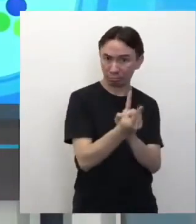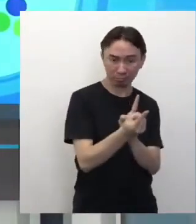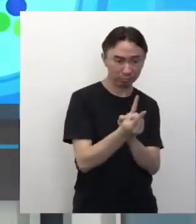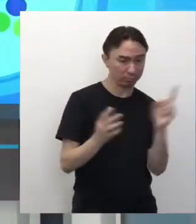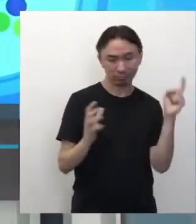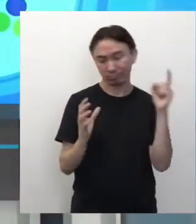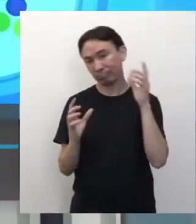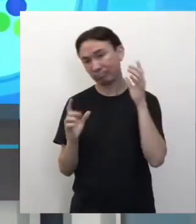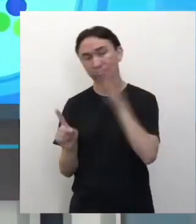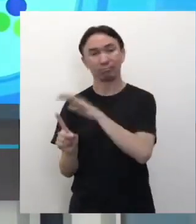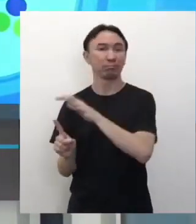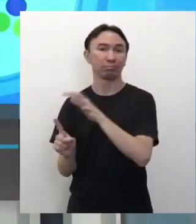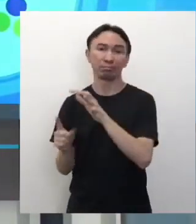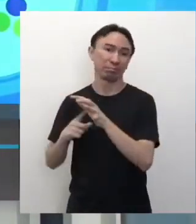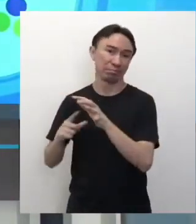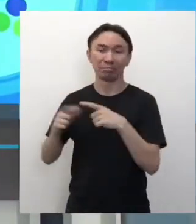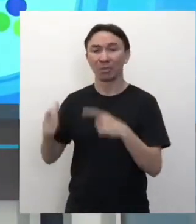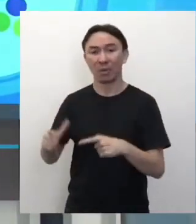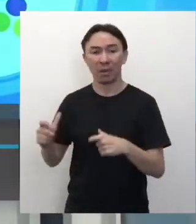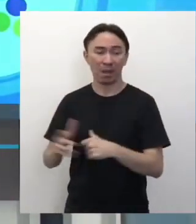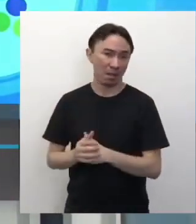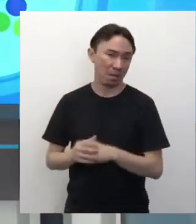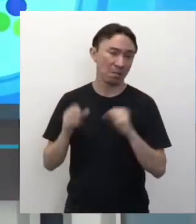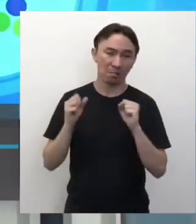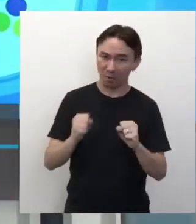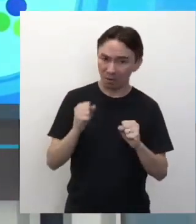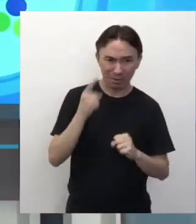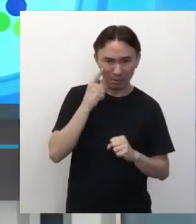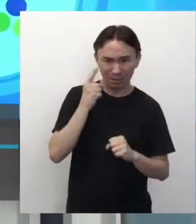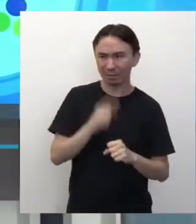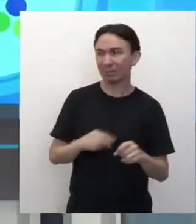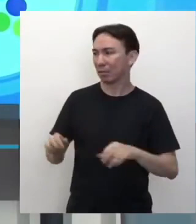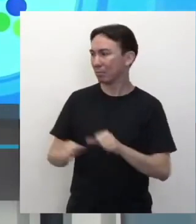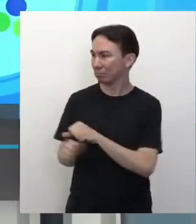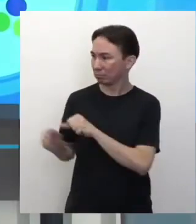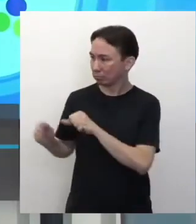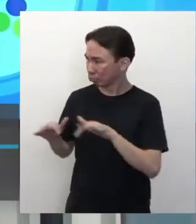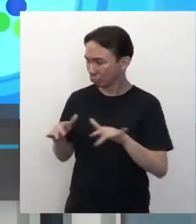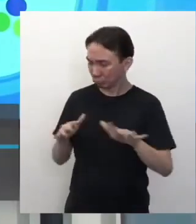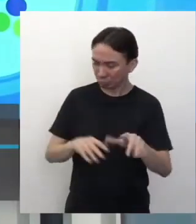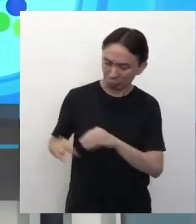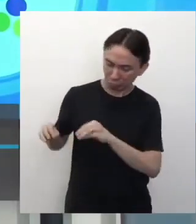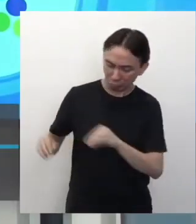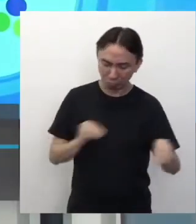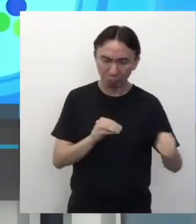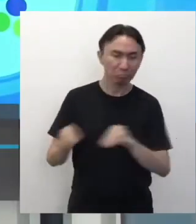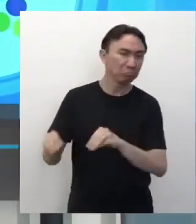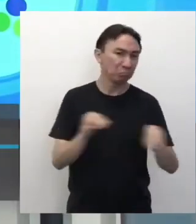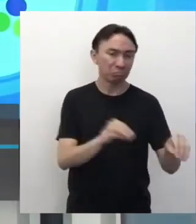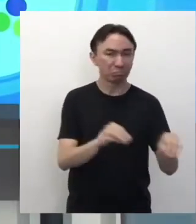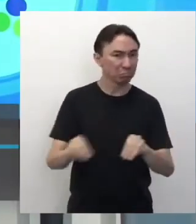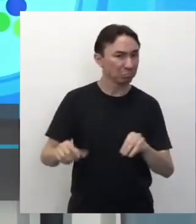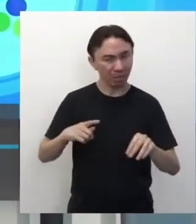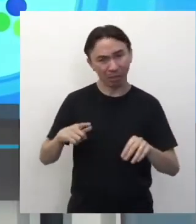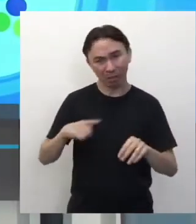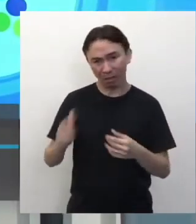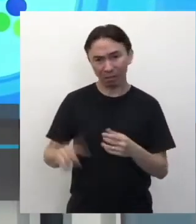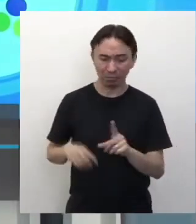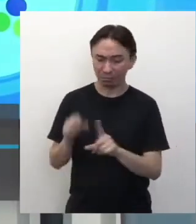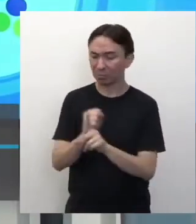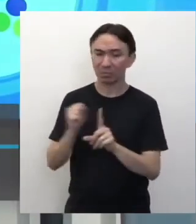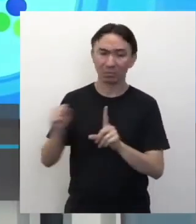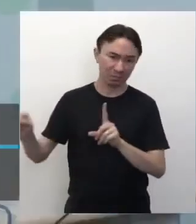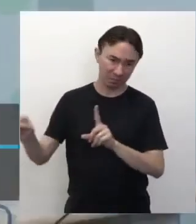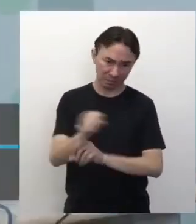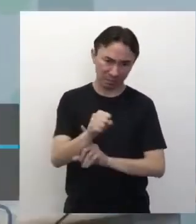de povos, né, com a miscigenação, com a imigração, tudo isso aí, né, que é um processo social aí. Falando de social, temos